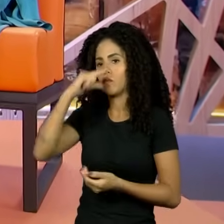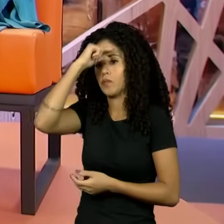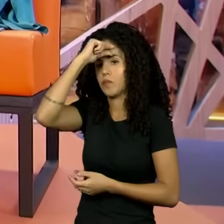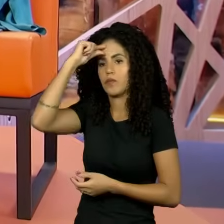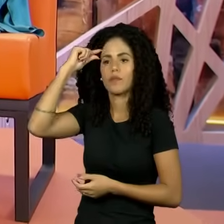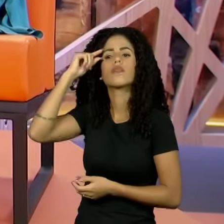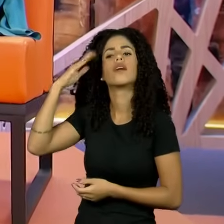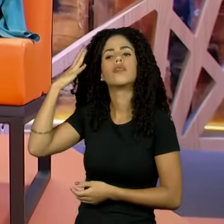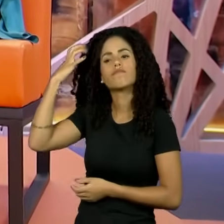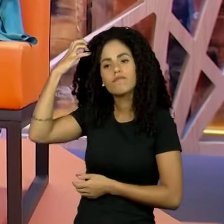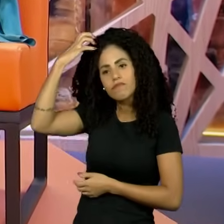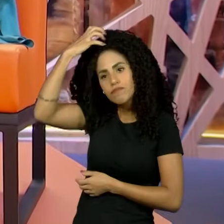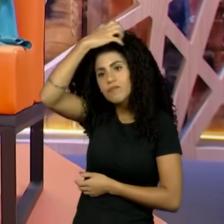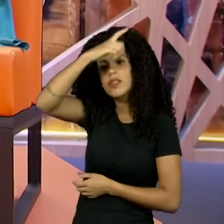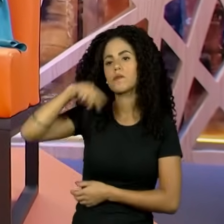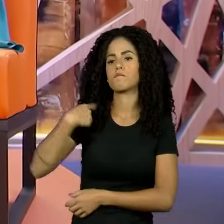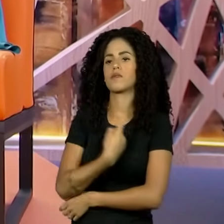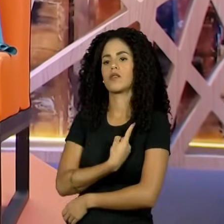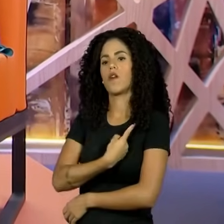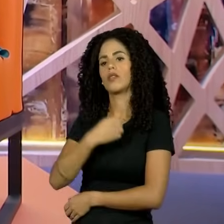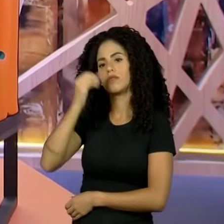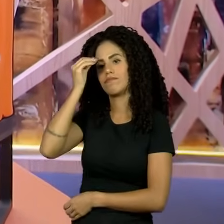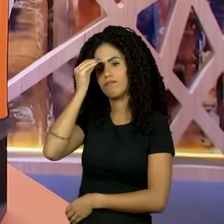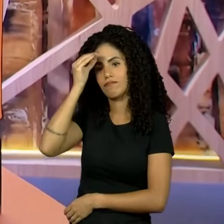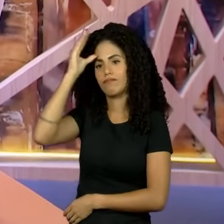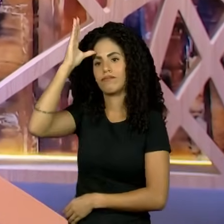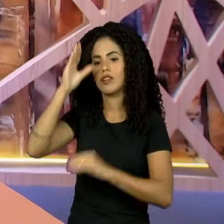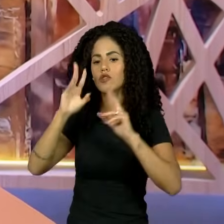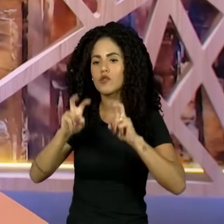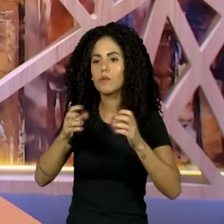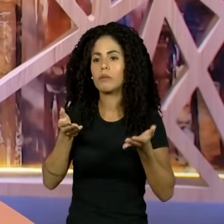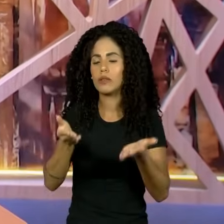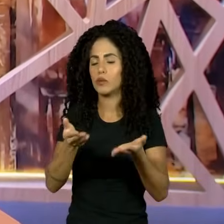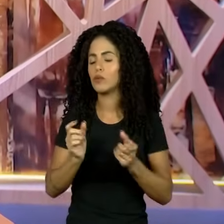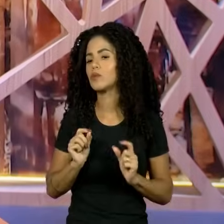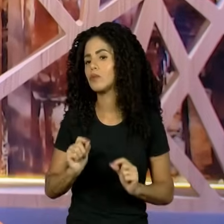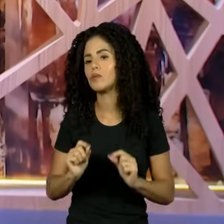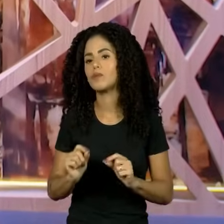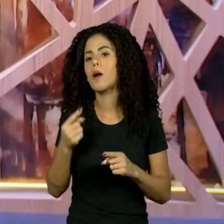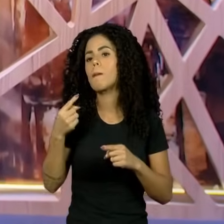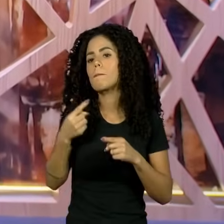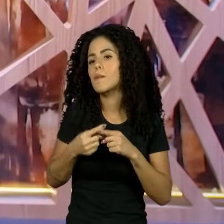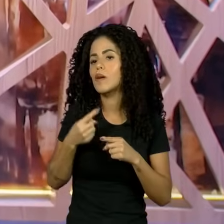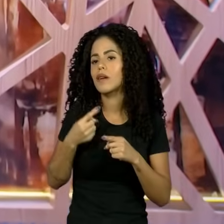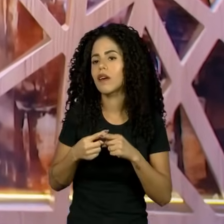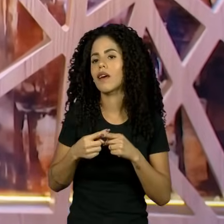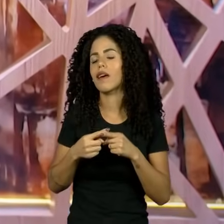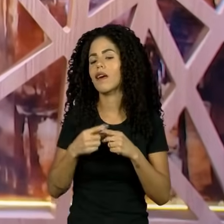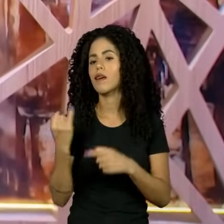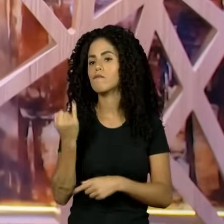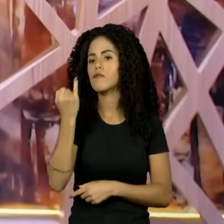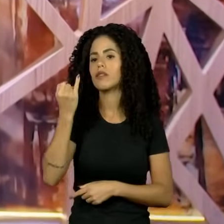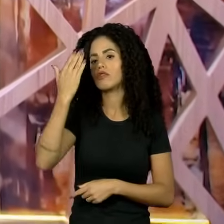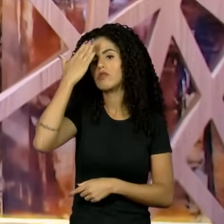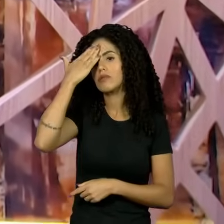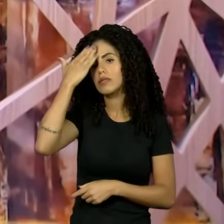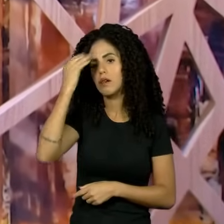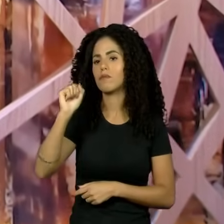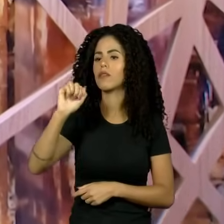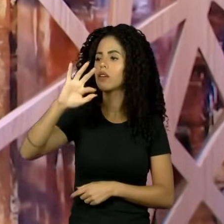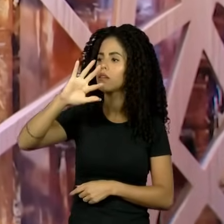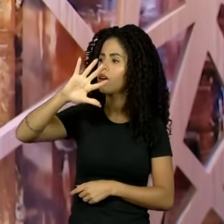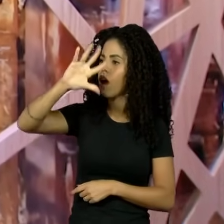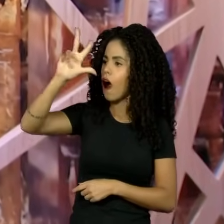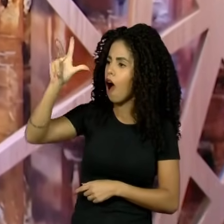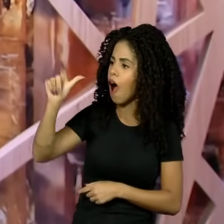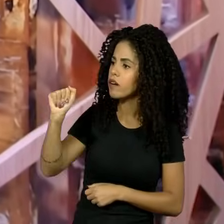gente deslocar, né, essas imagens do intelectual, do saber e das civilizações negro-africanas. A africanidade